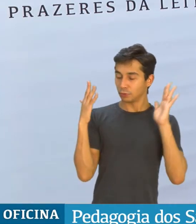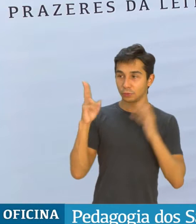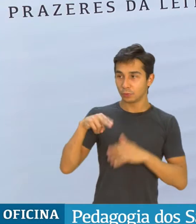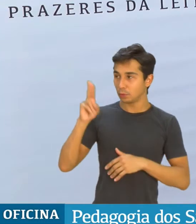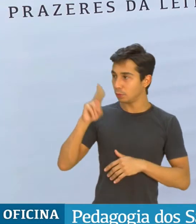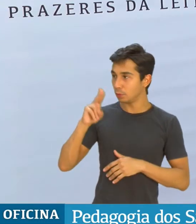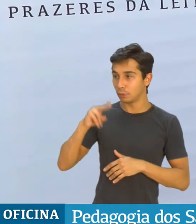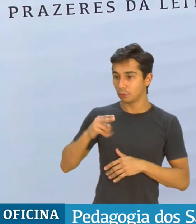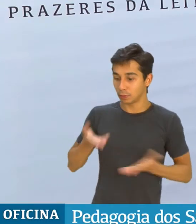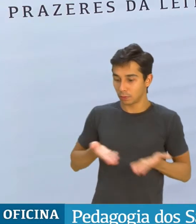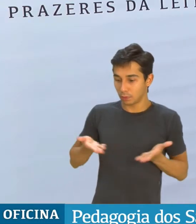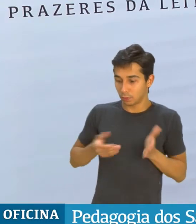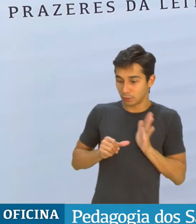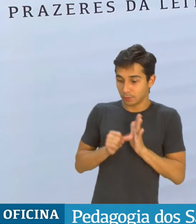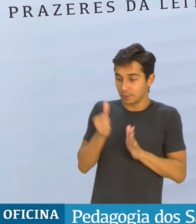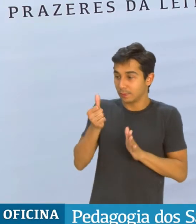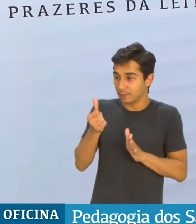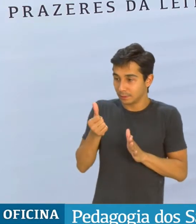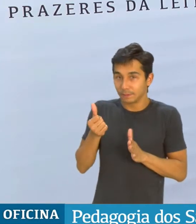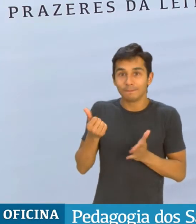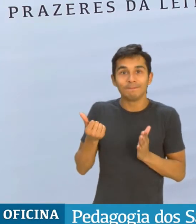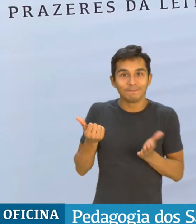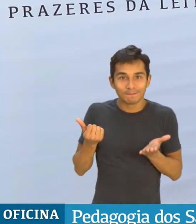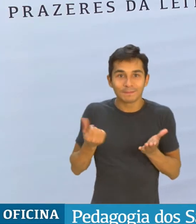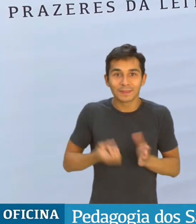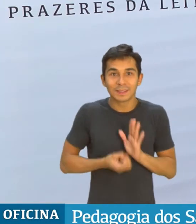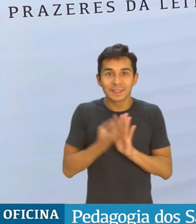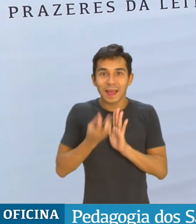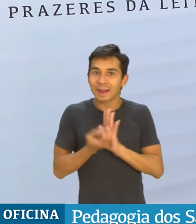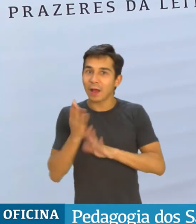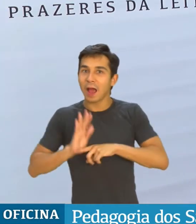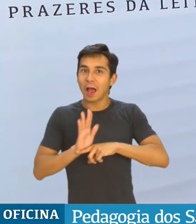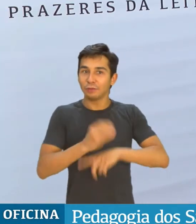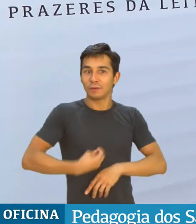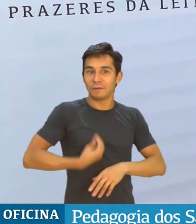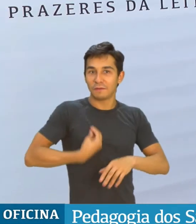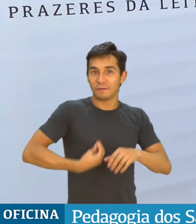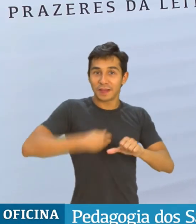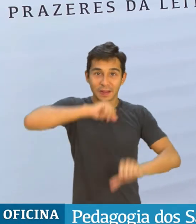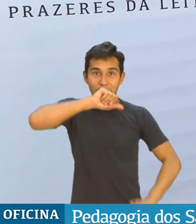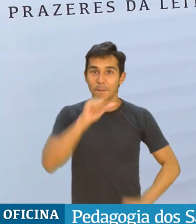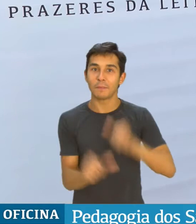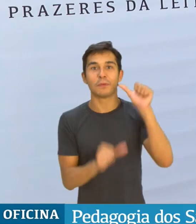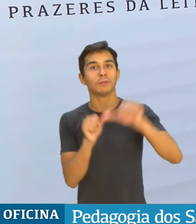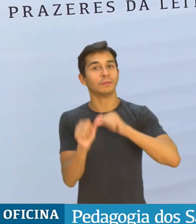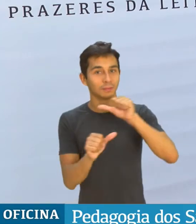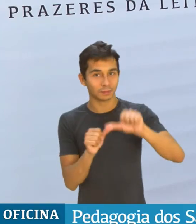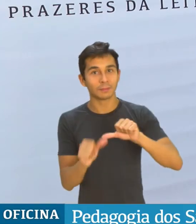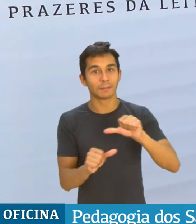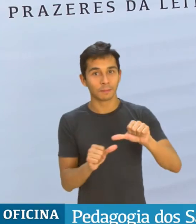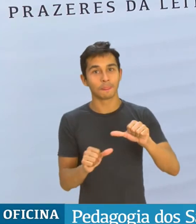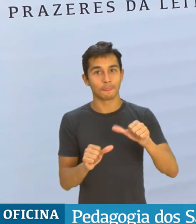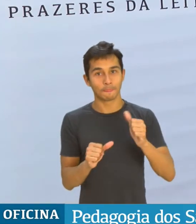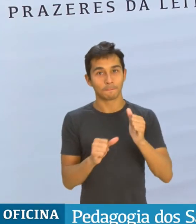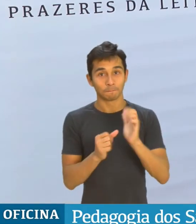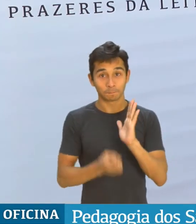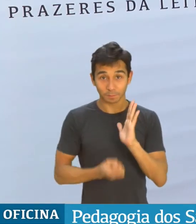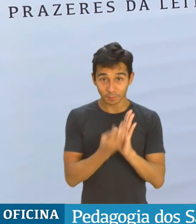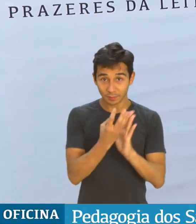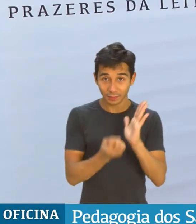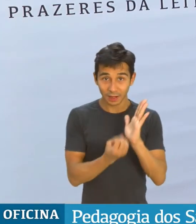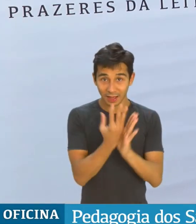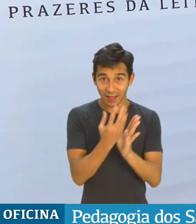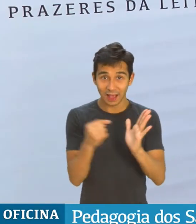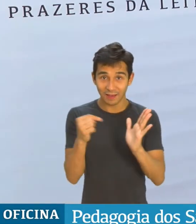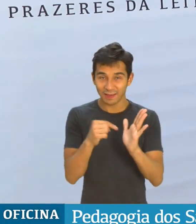Então, assim, o sarau tem esse poder de transformação, né? E a gente não pode fazer do sarau uma